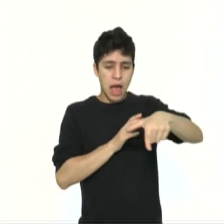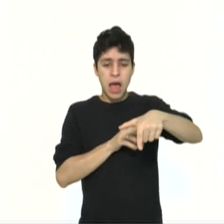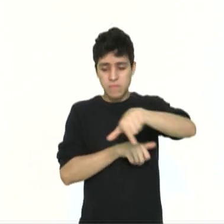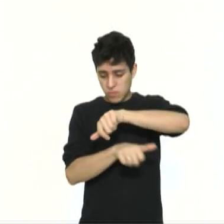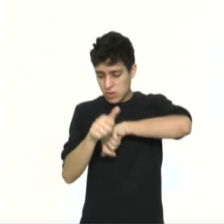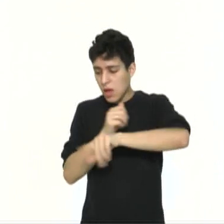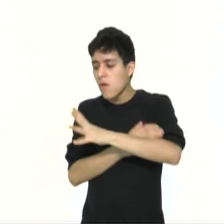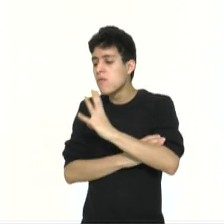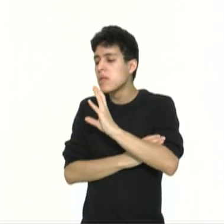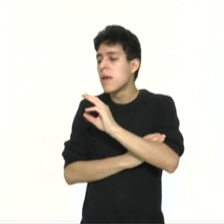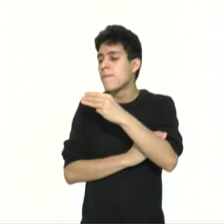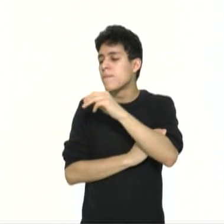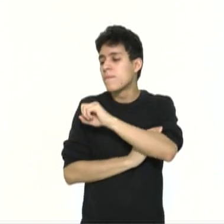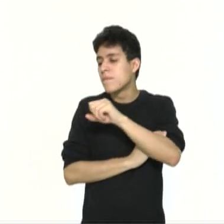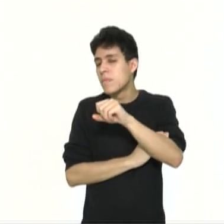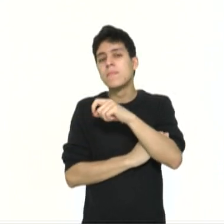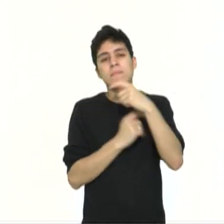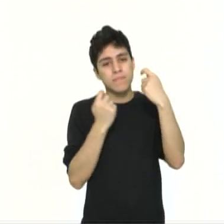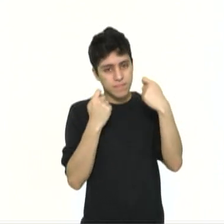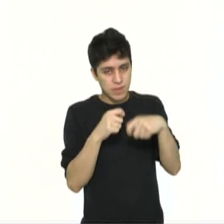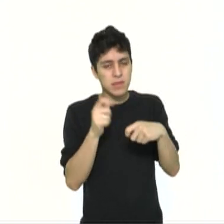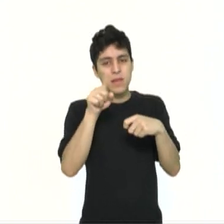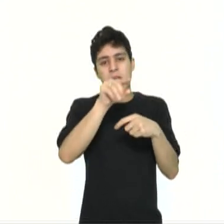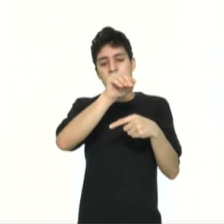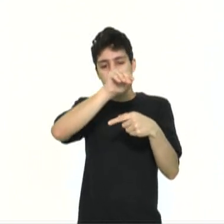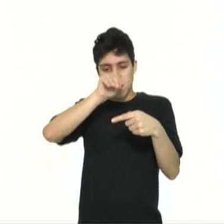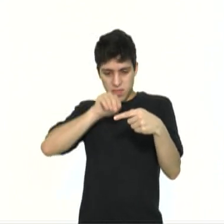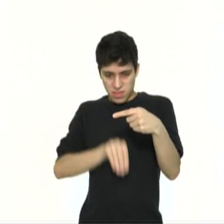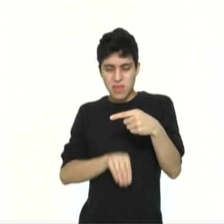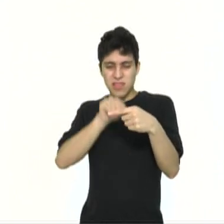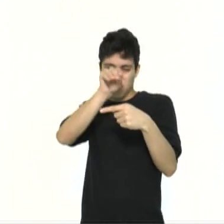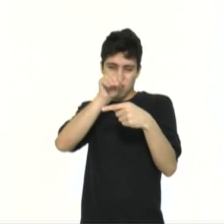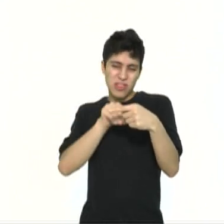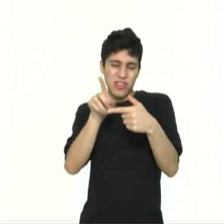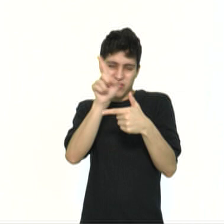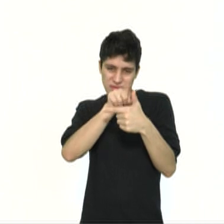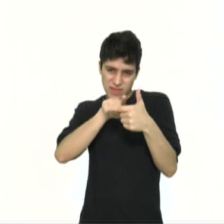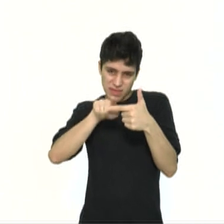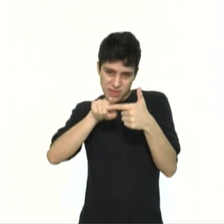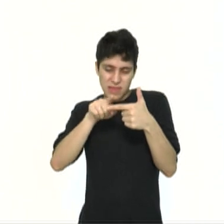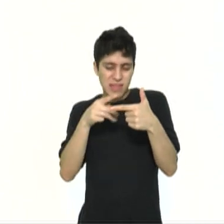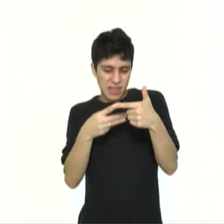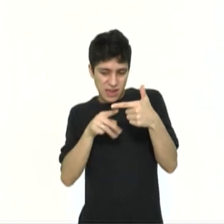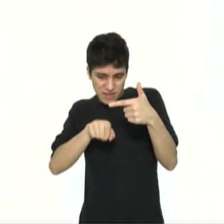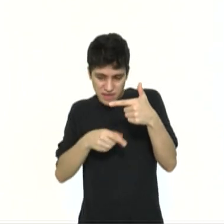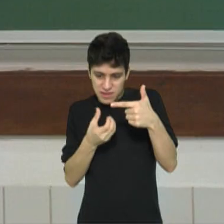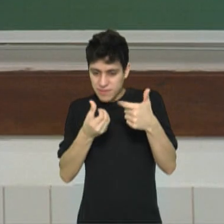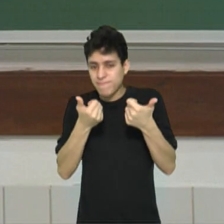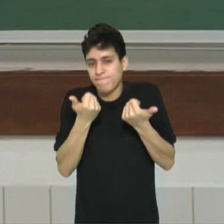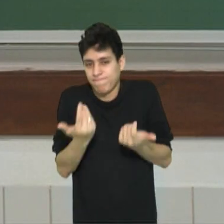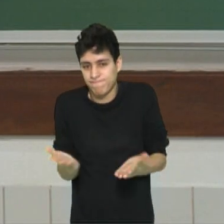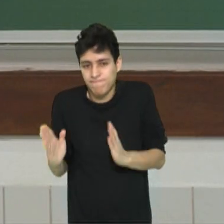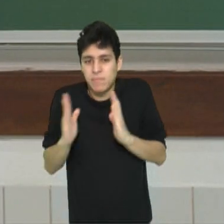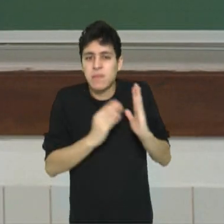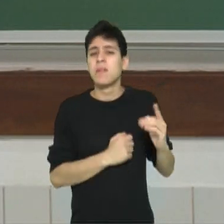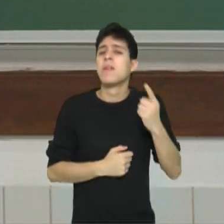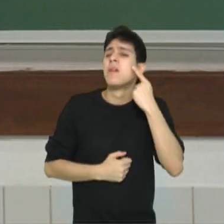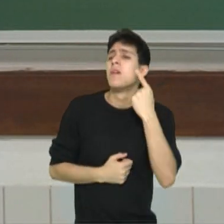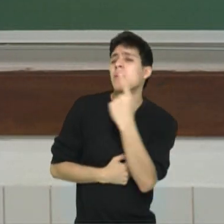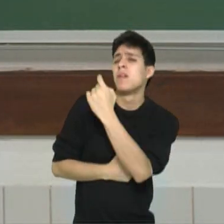em metros por segundo, você vai dividir por 3,6, tá? Então, vamos ver alguns exemplos